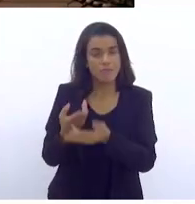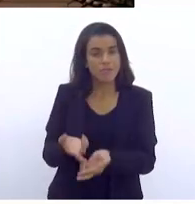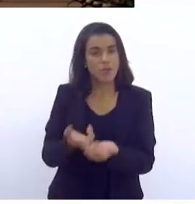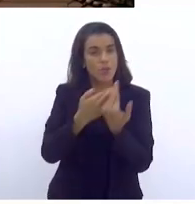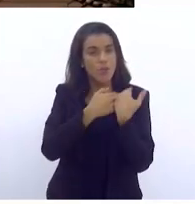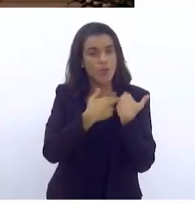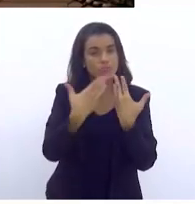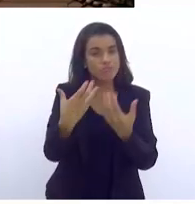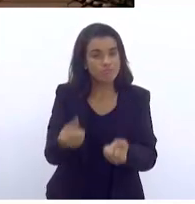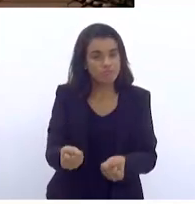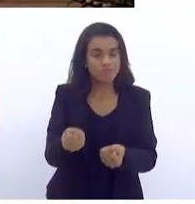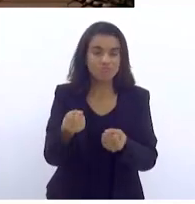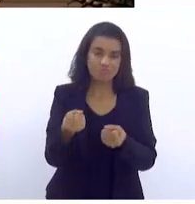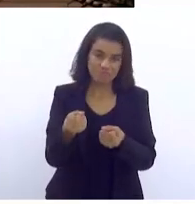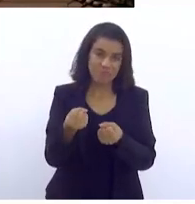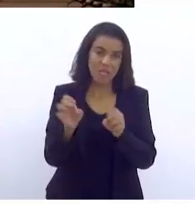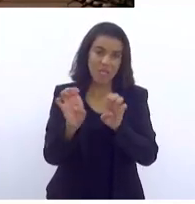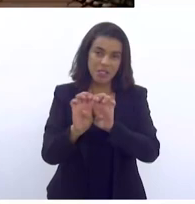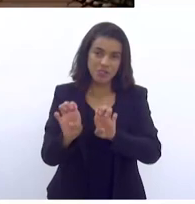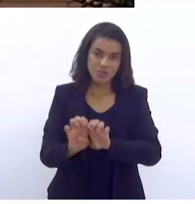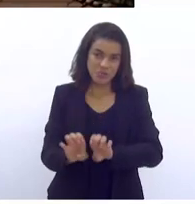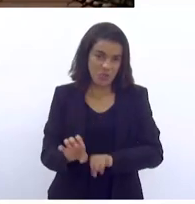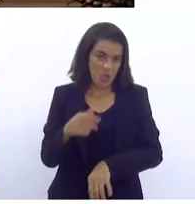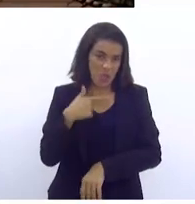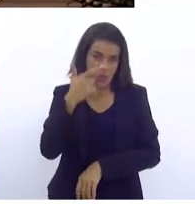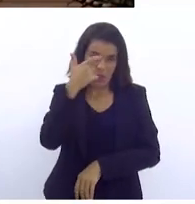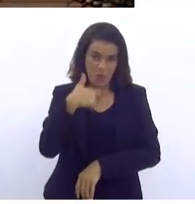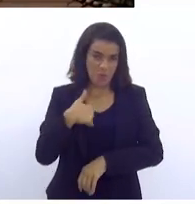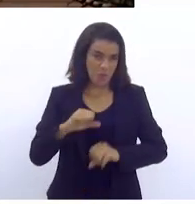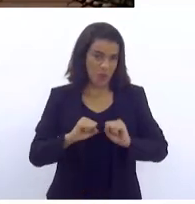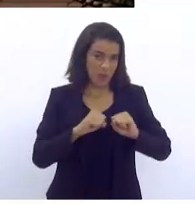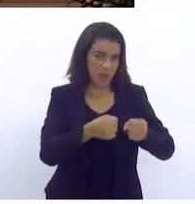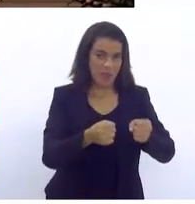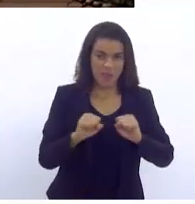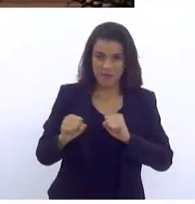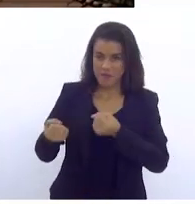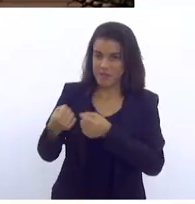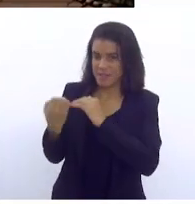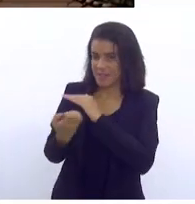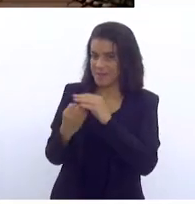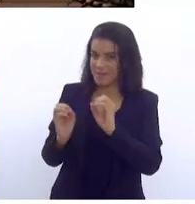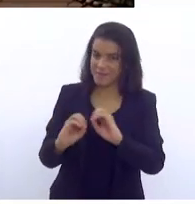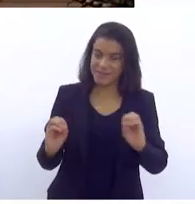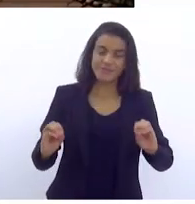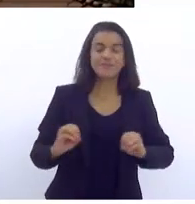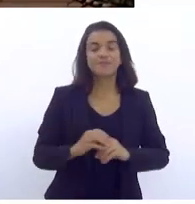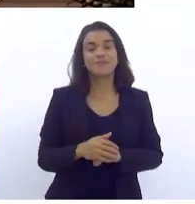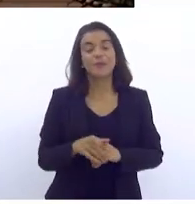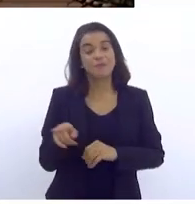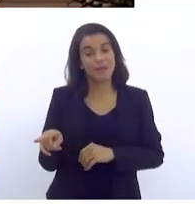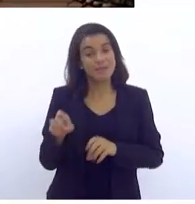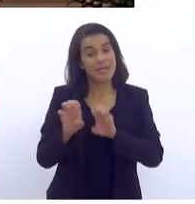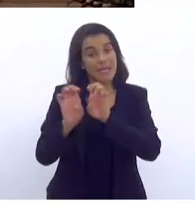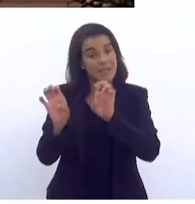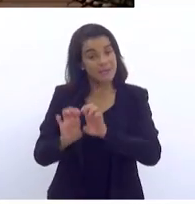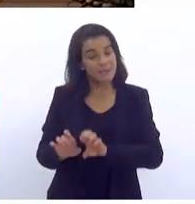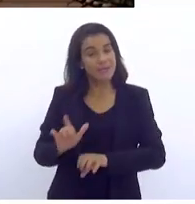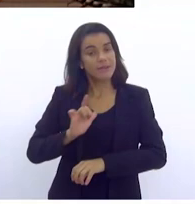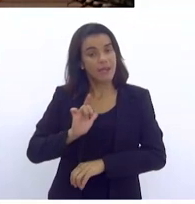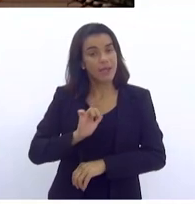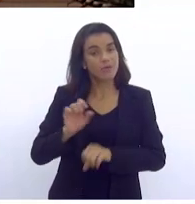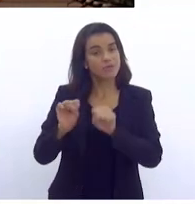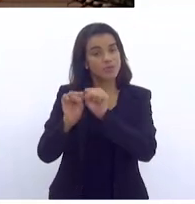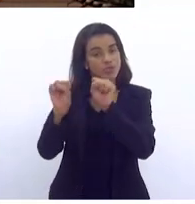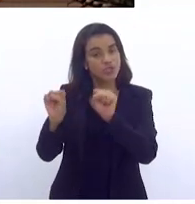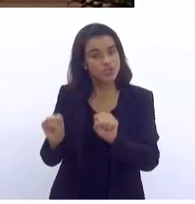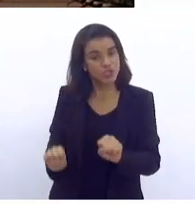Elas vão falar por elas mesmas não tô aqui para para defender ninguém mas é só para considerar que elas receberam um sistema e tão a